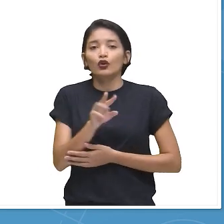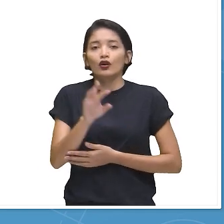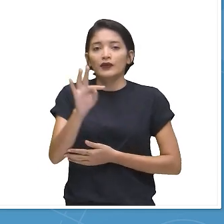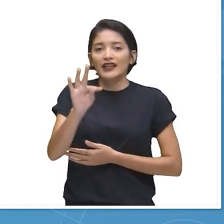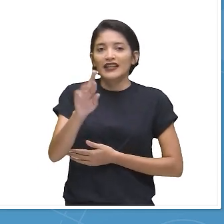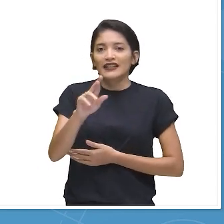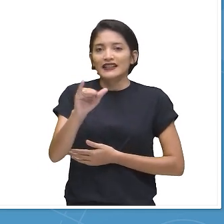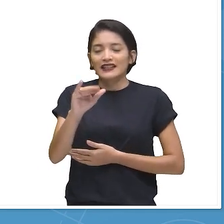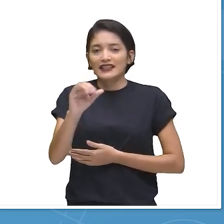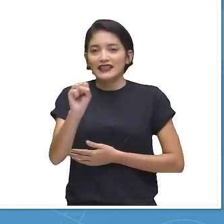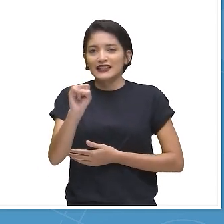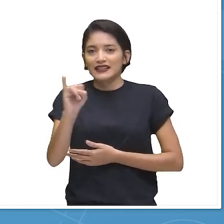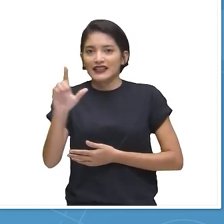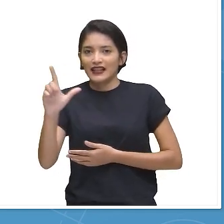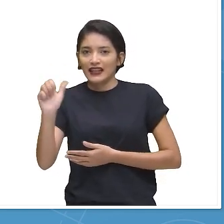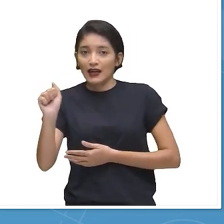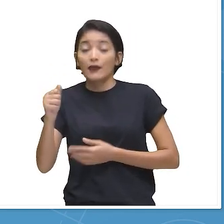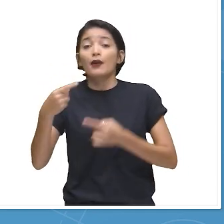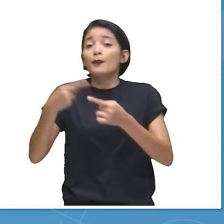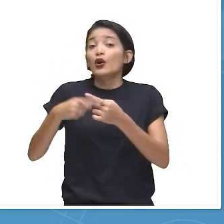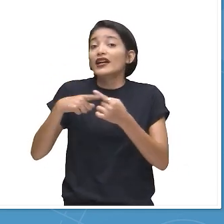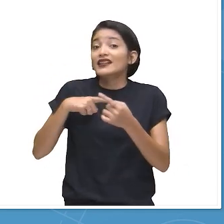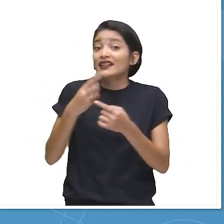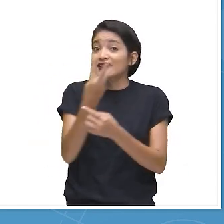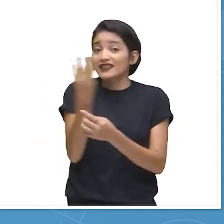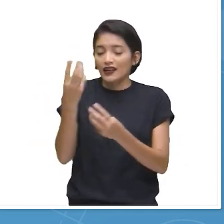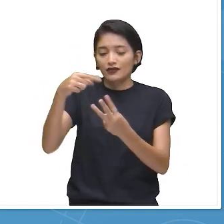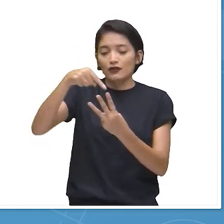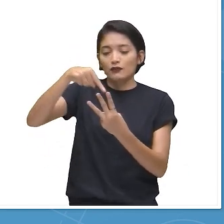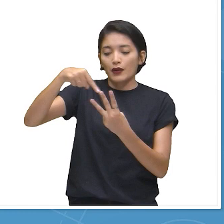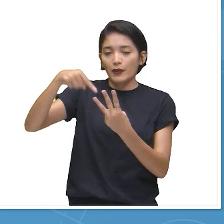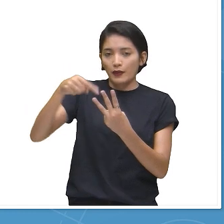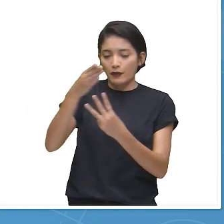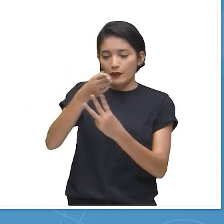que 3? Porque tem 3 sílabas. Muito bem.